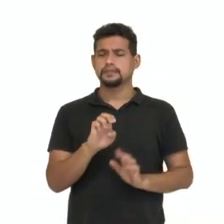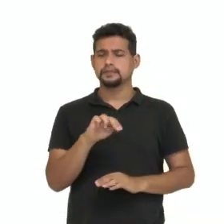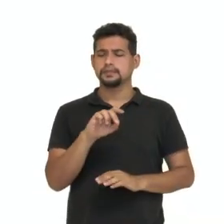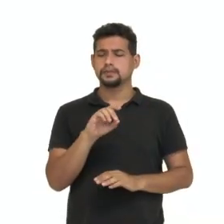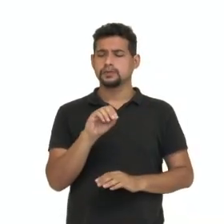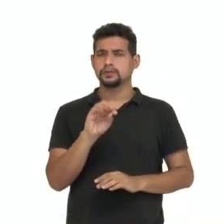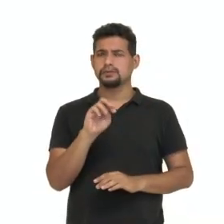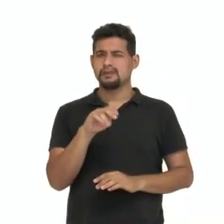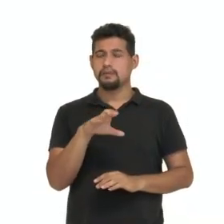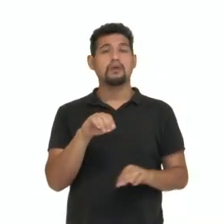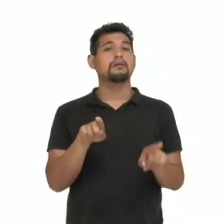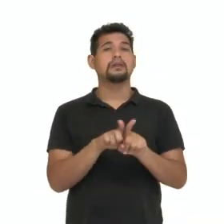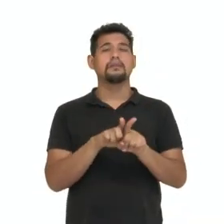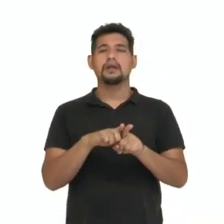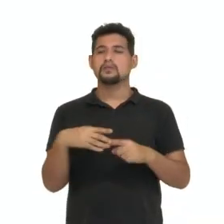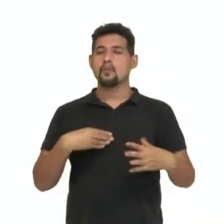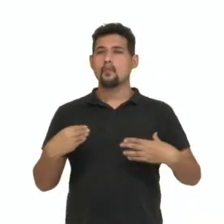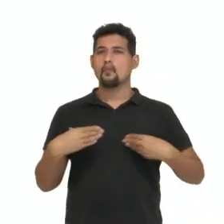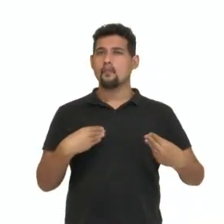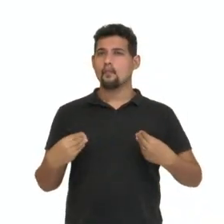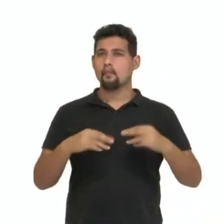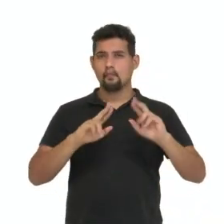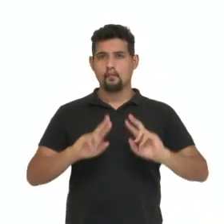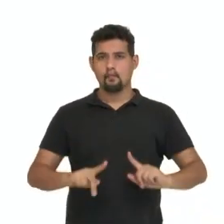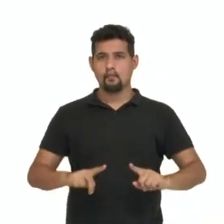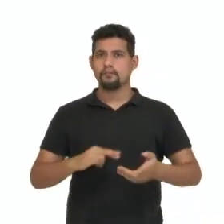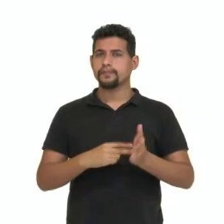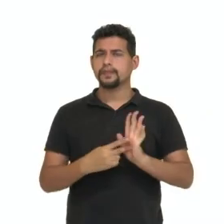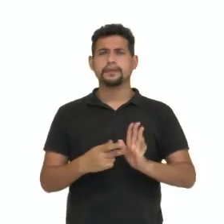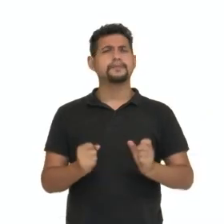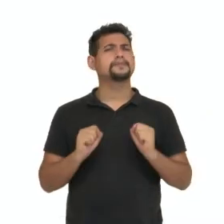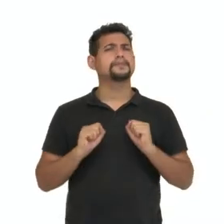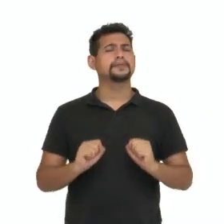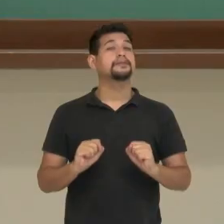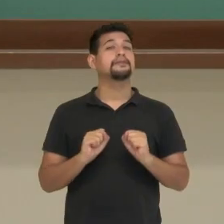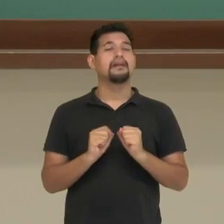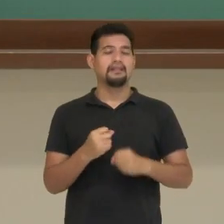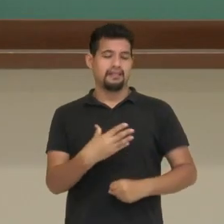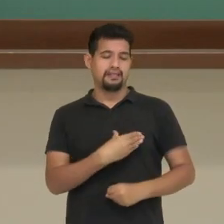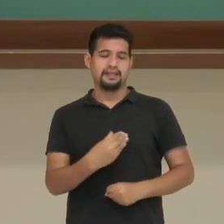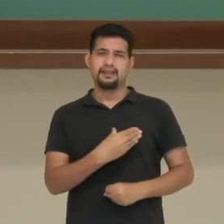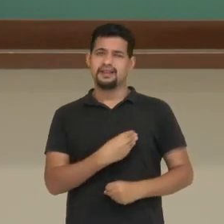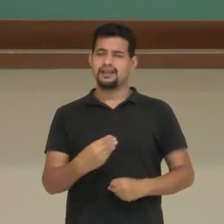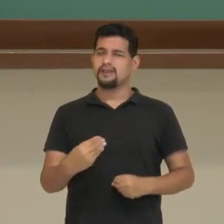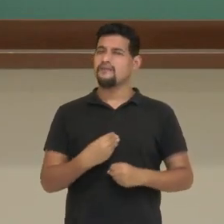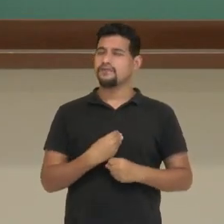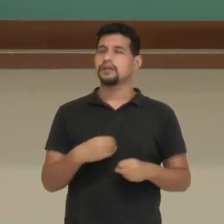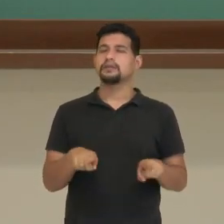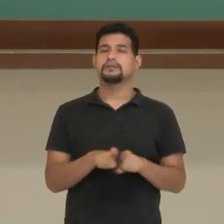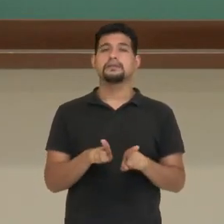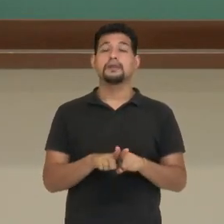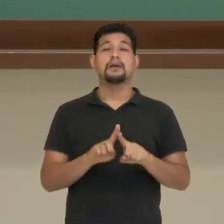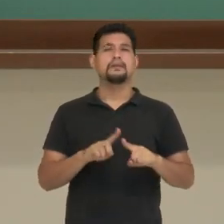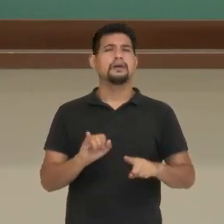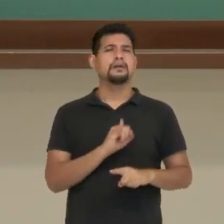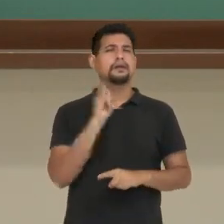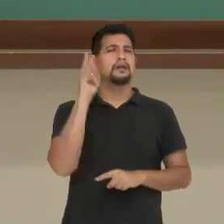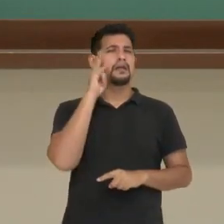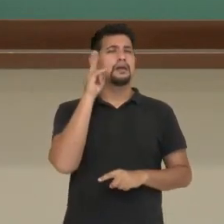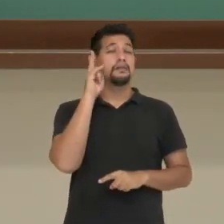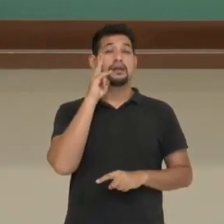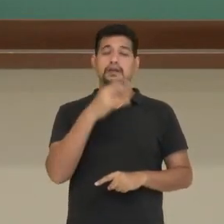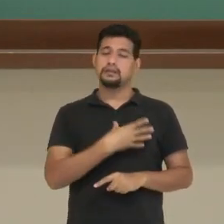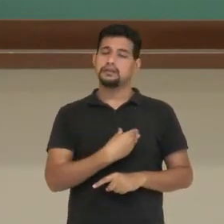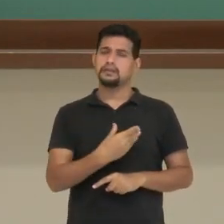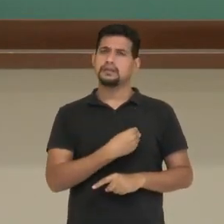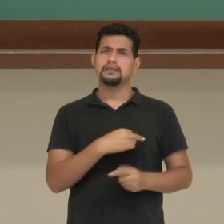Além, claro, das glândulas mamárias, tá? Eles são capazes de amamentar os seus filhotes, né? Lembrando que para amamentar